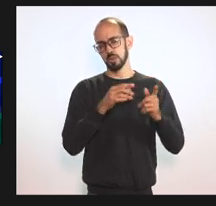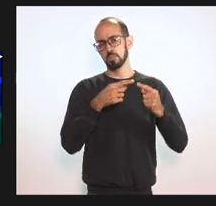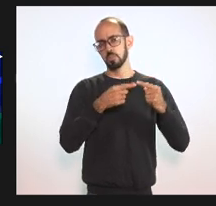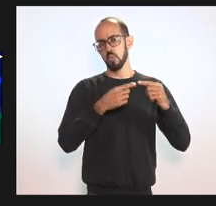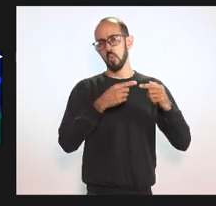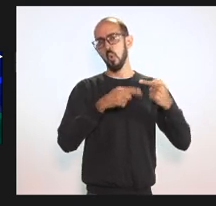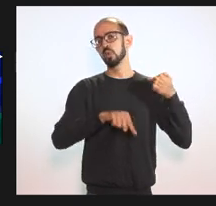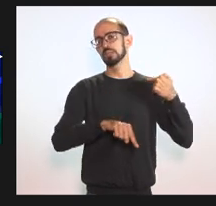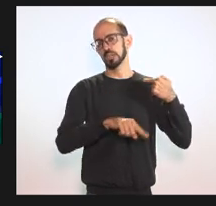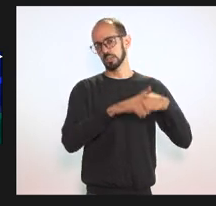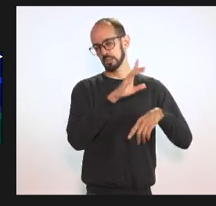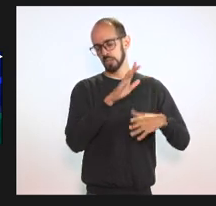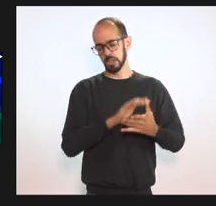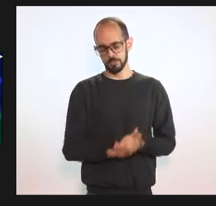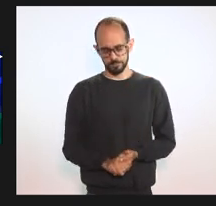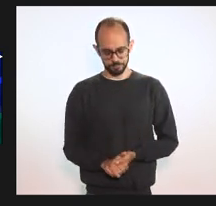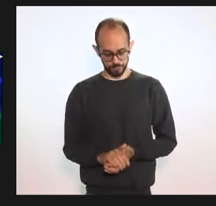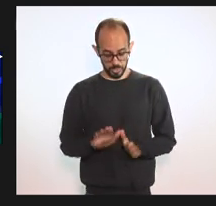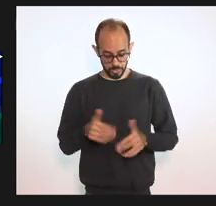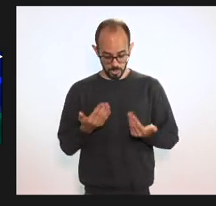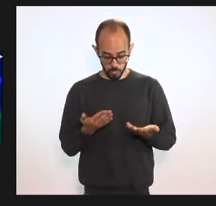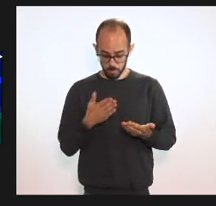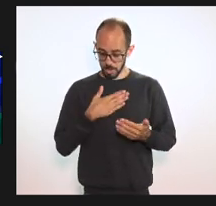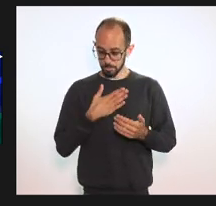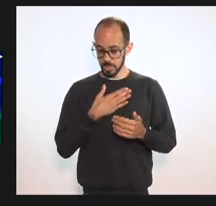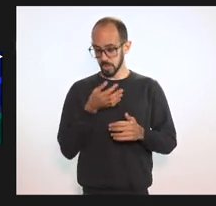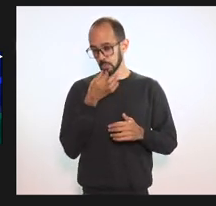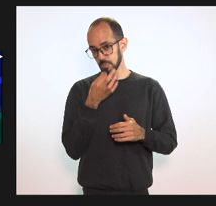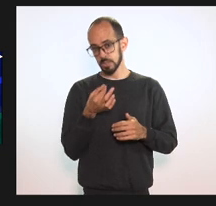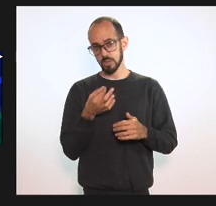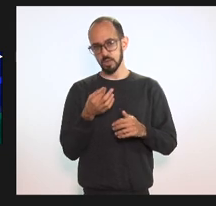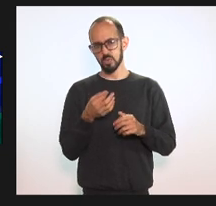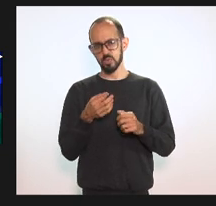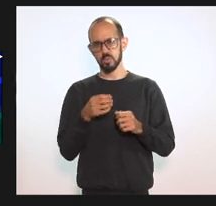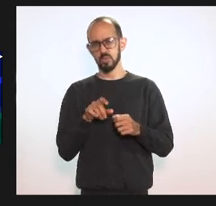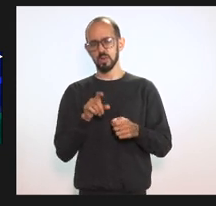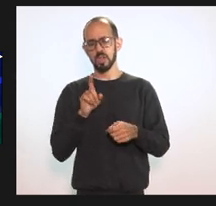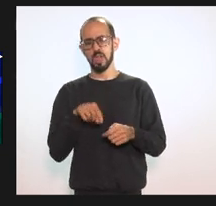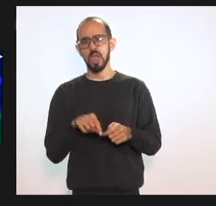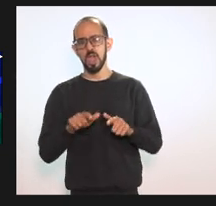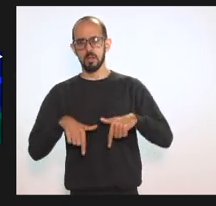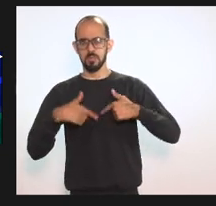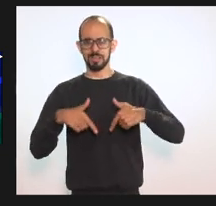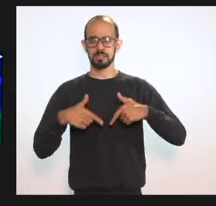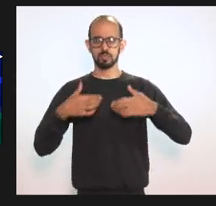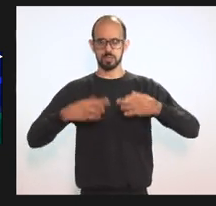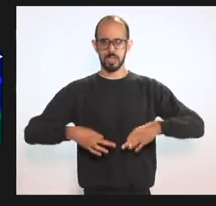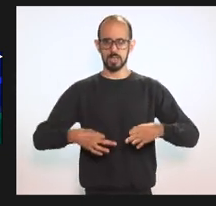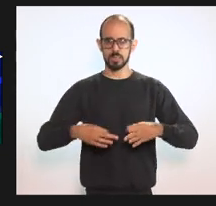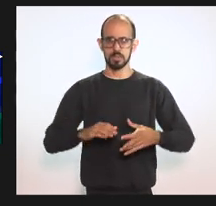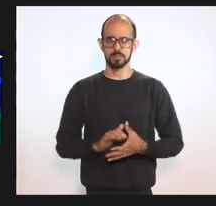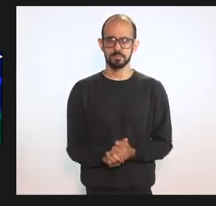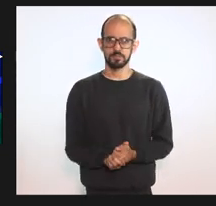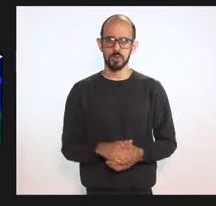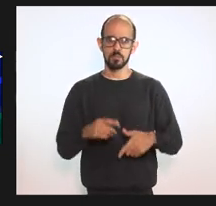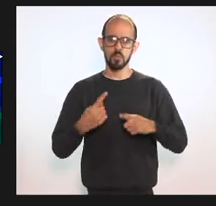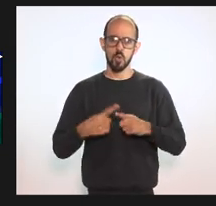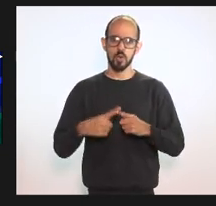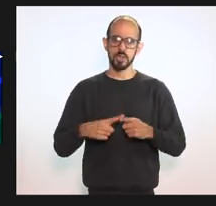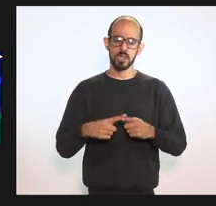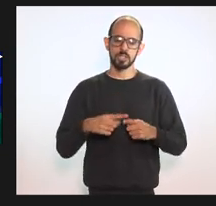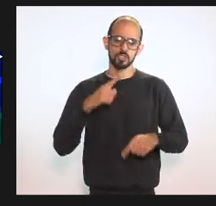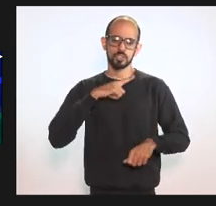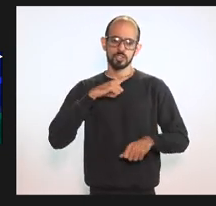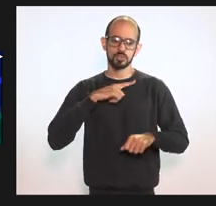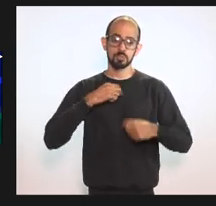dentro dessa caça no meu entendimento foi uma descrição assertiva porque aqui a gente